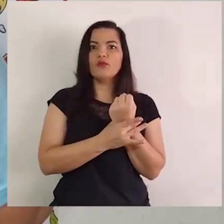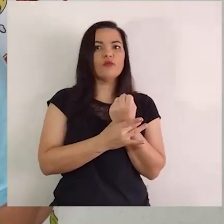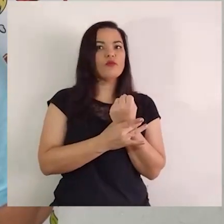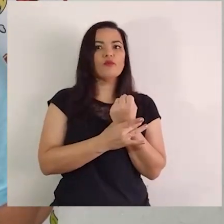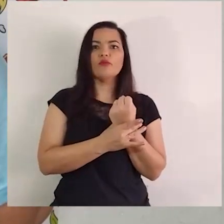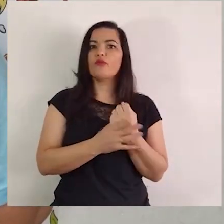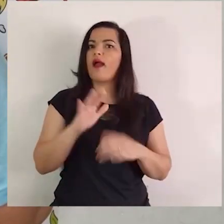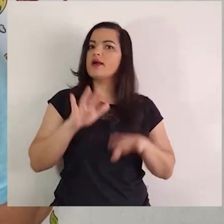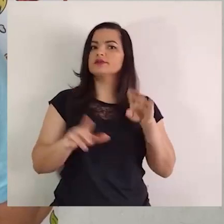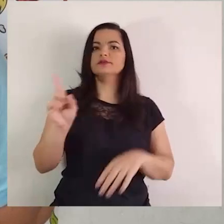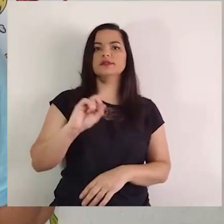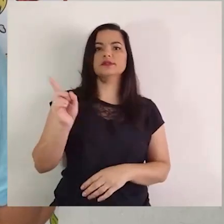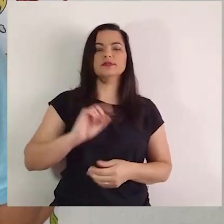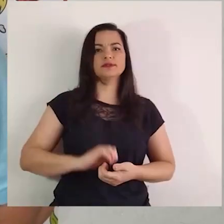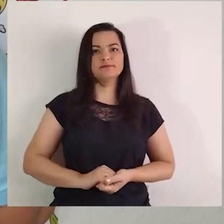seguras.